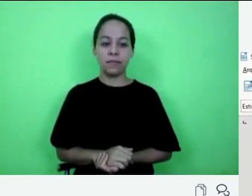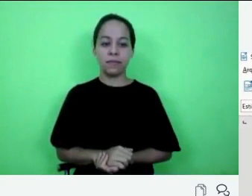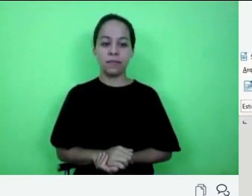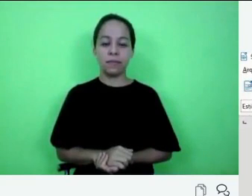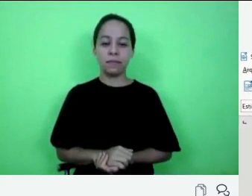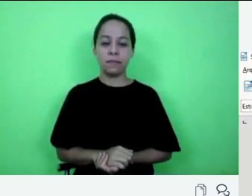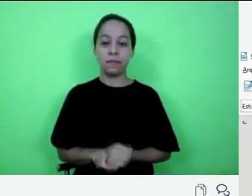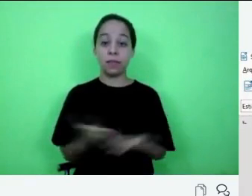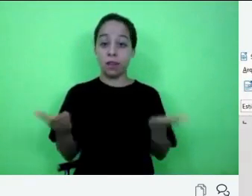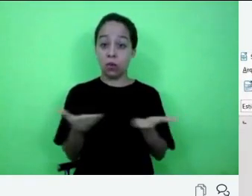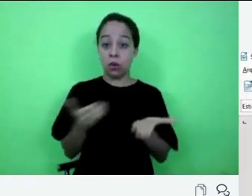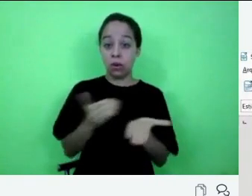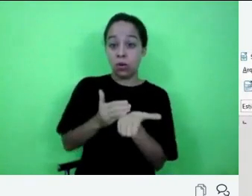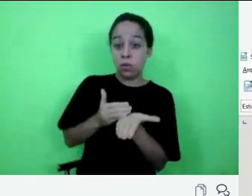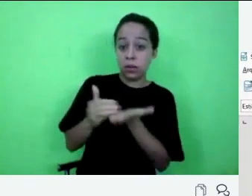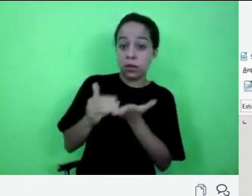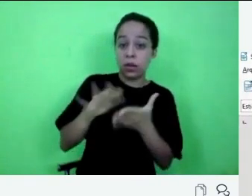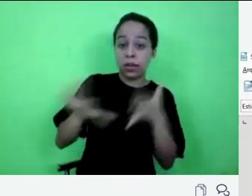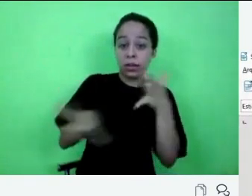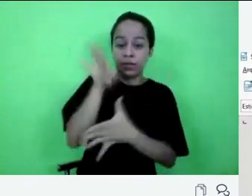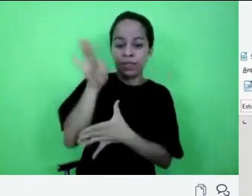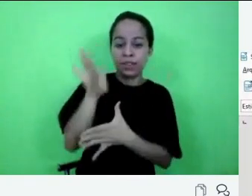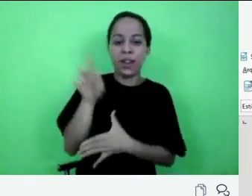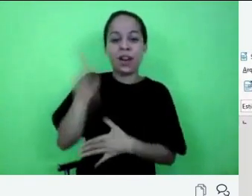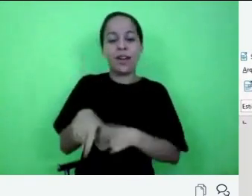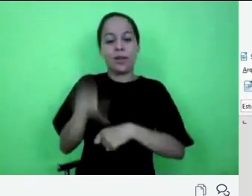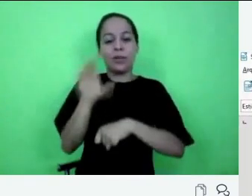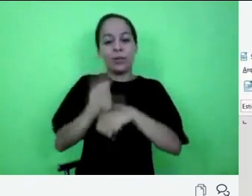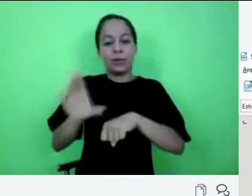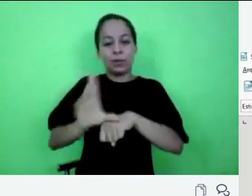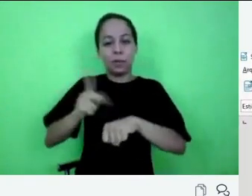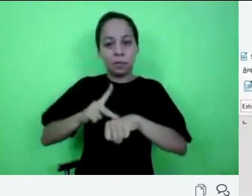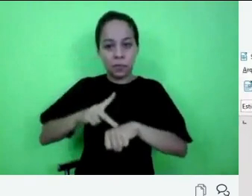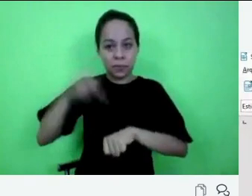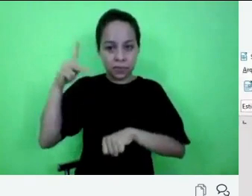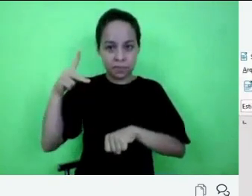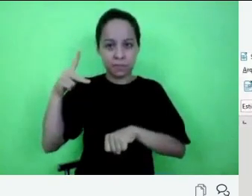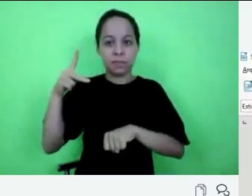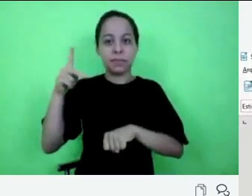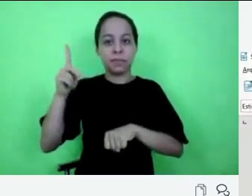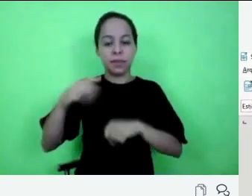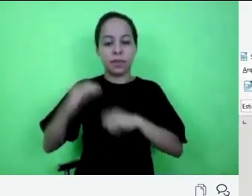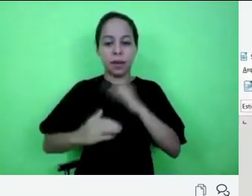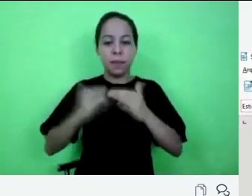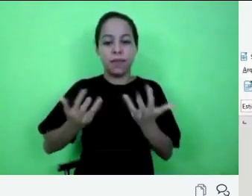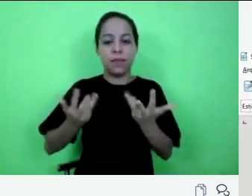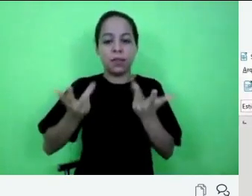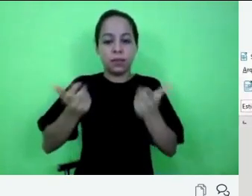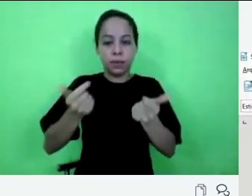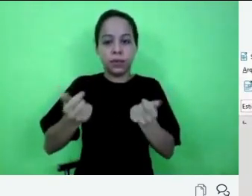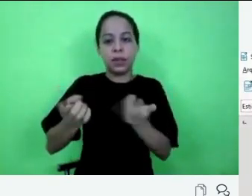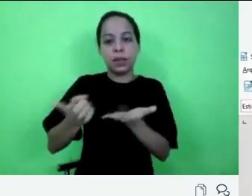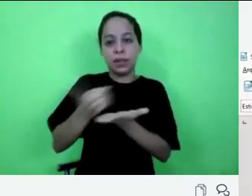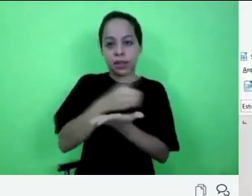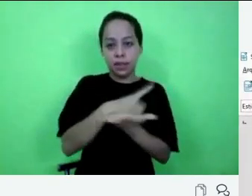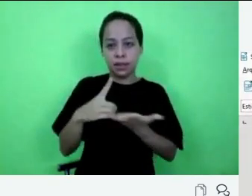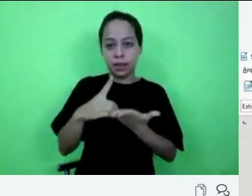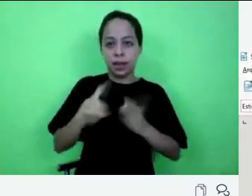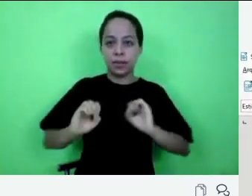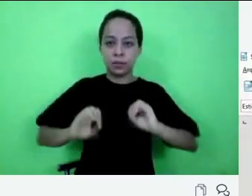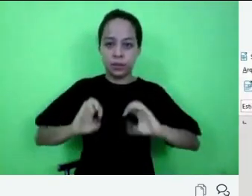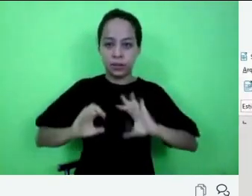Daremos início agora ao sorteio do curso de pós-graduação em aperfeiçoamento em design